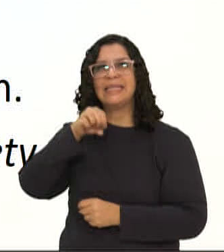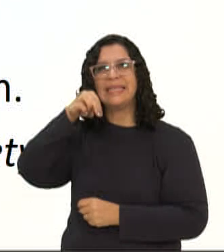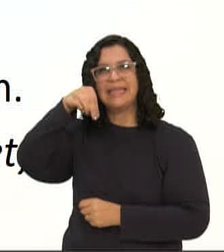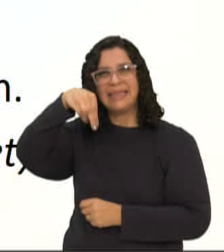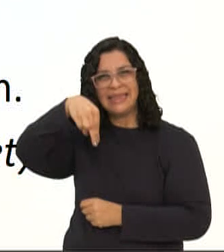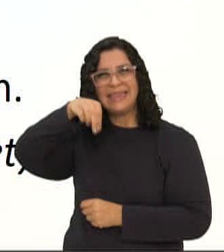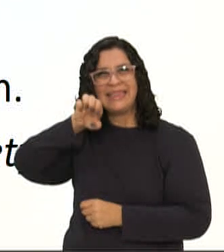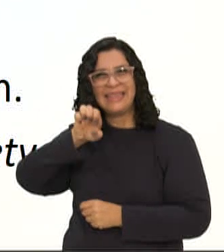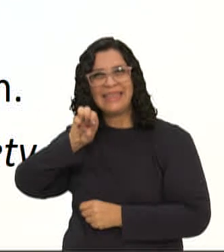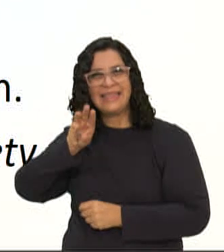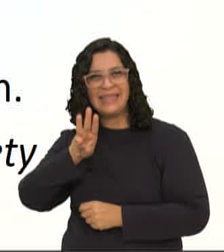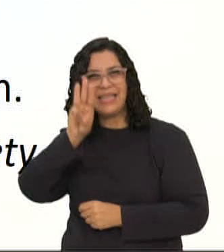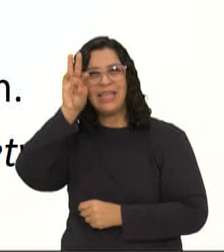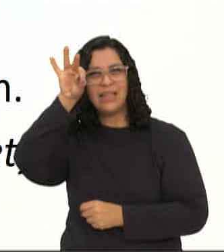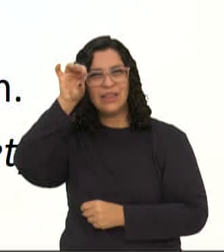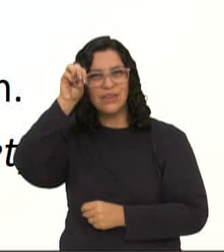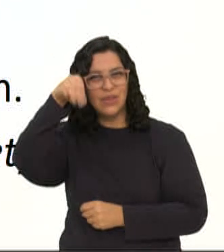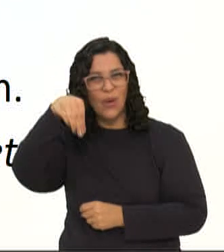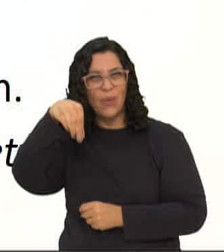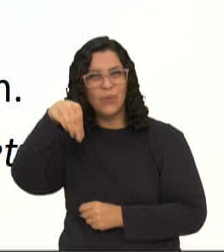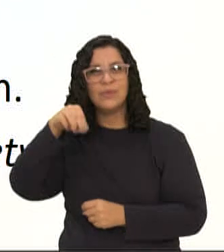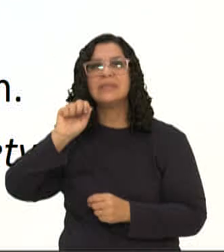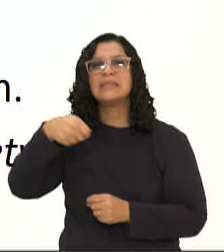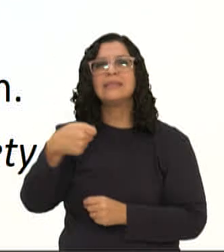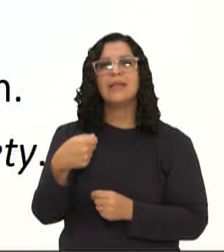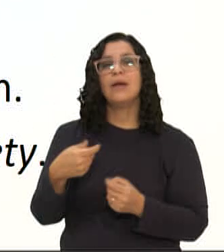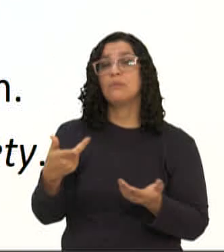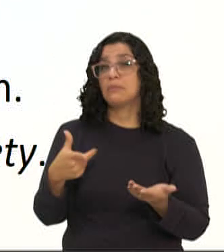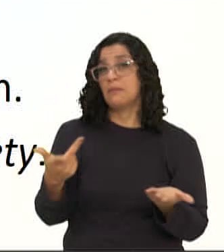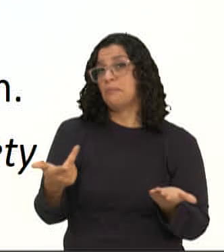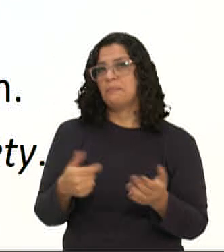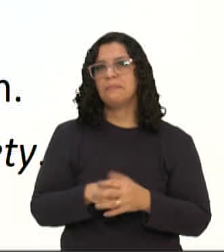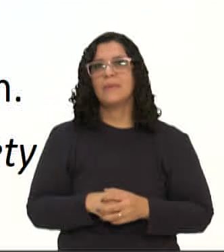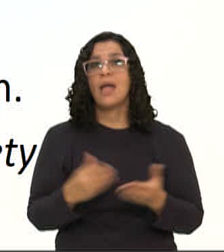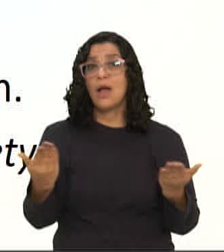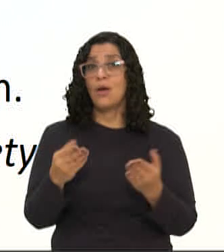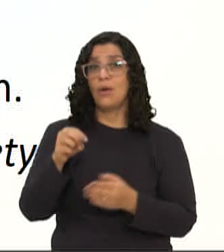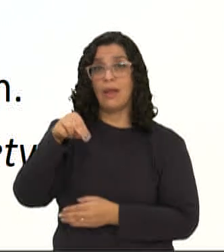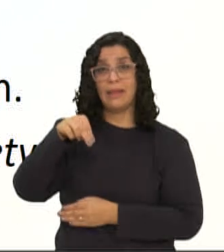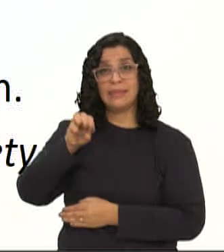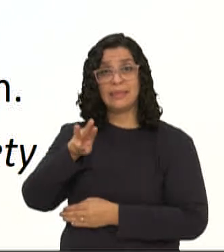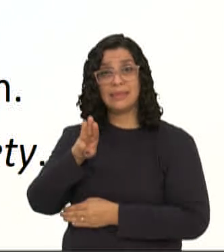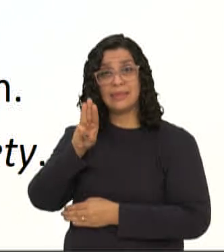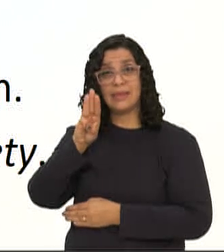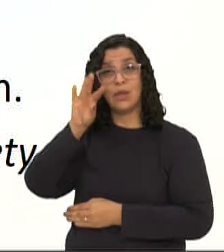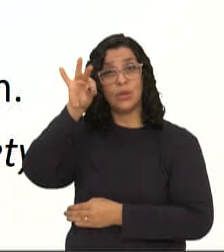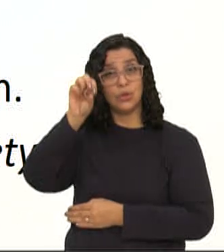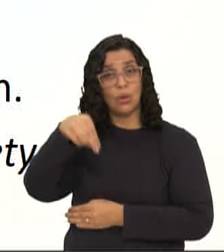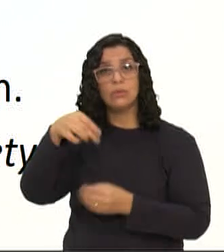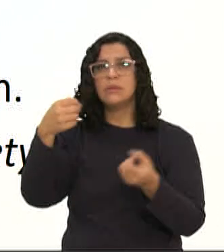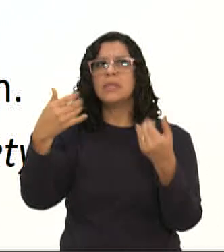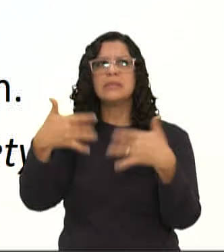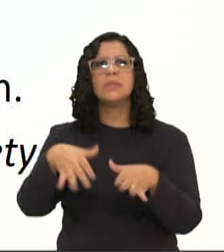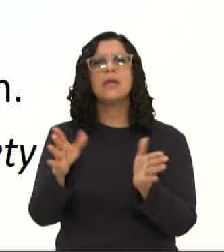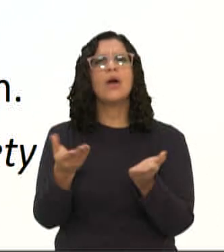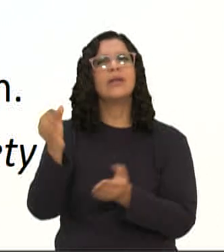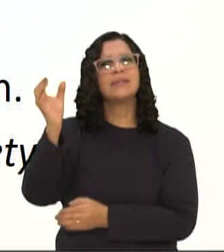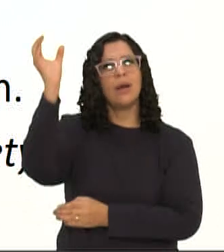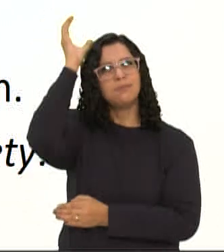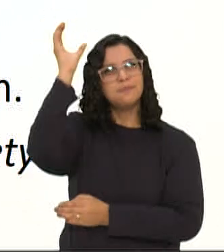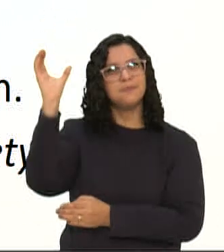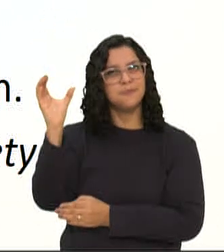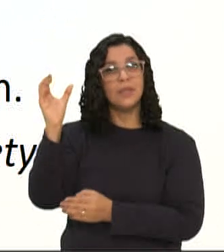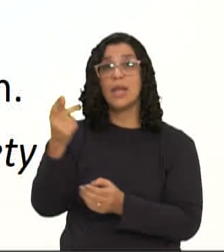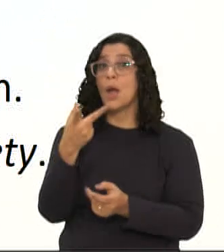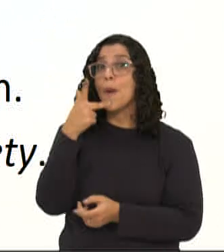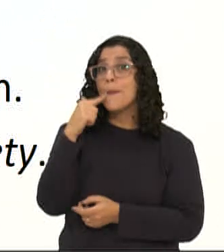Recebeu até o título de nobreza de Sir por suas obras. Sir Isaac Newton, ele vai viver até 1727 e ele é